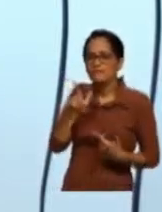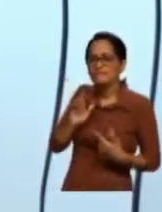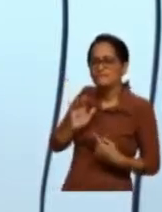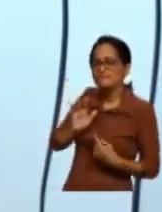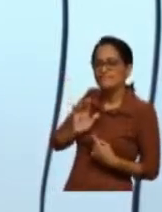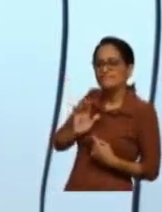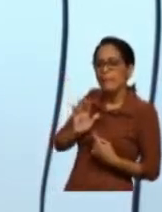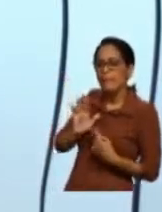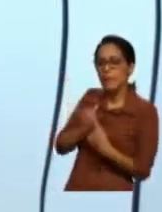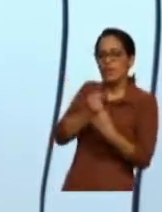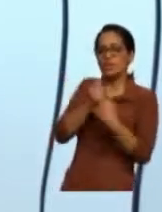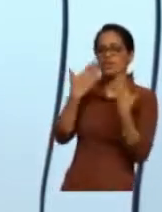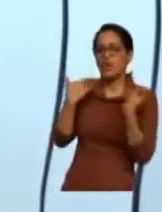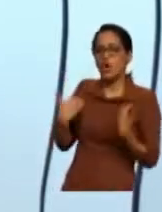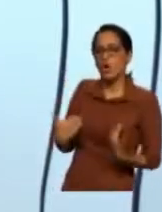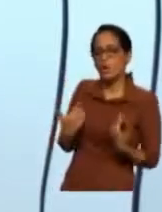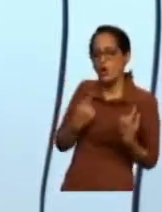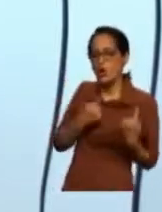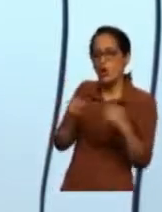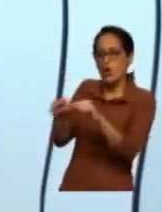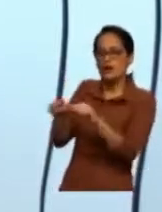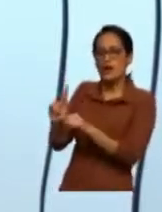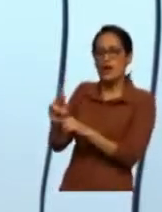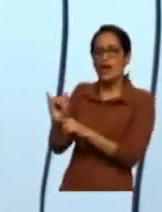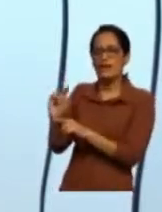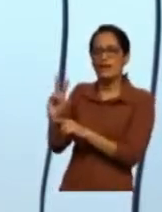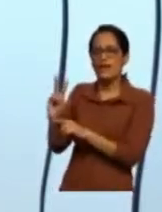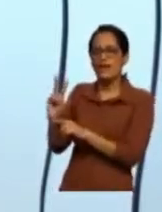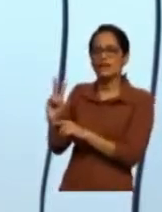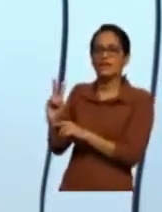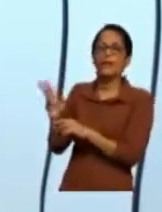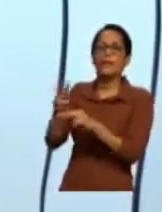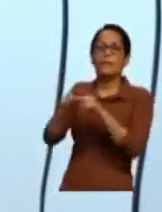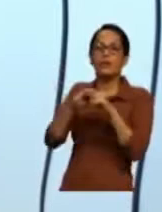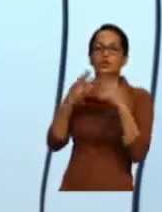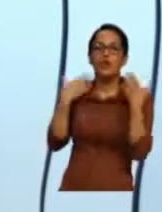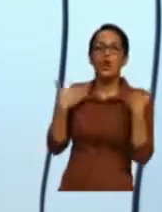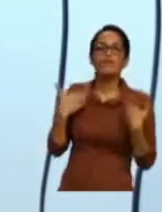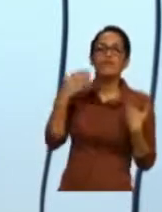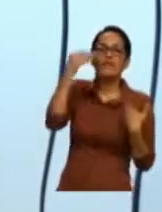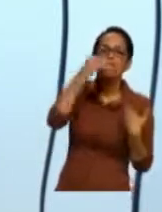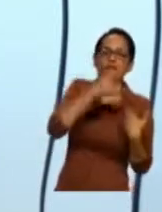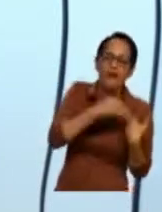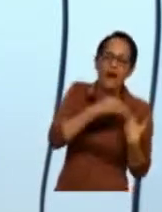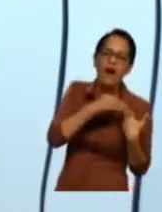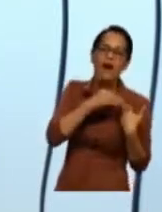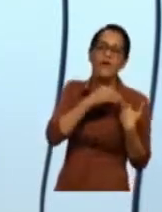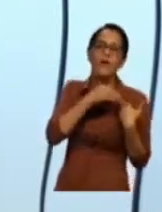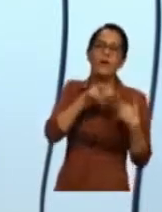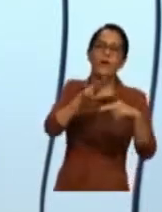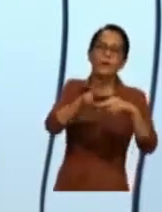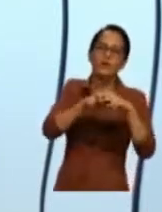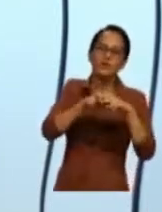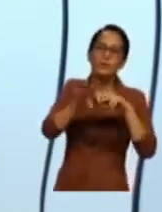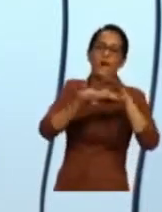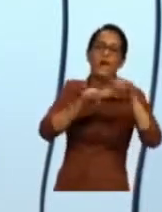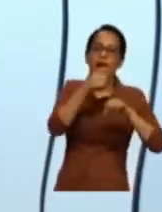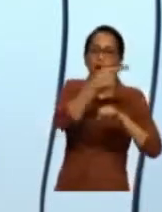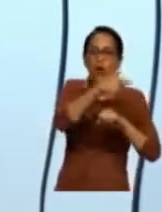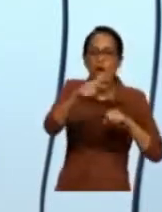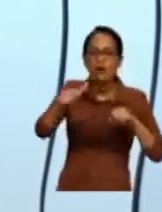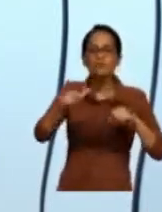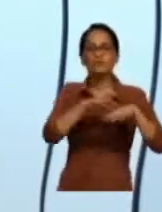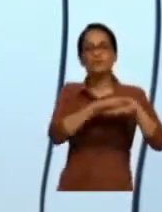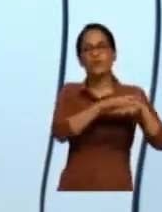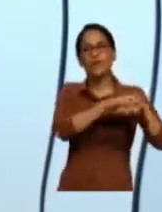resposta imune, ela não vai ter. Com isso, a imunidade, ó, vai lá embaixo. E com isso vem as doenças oportunistas. Quando eu